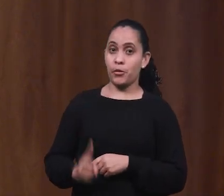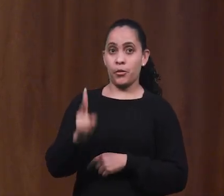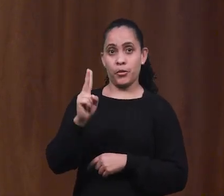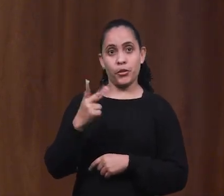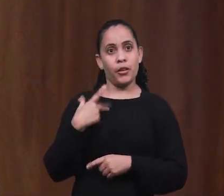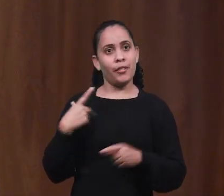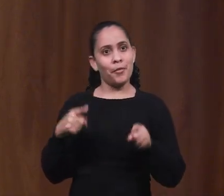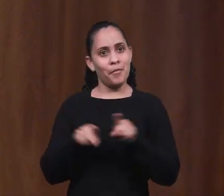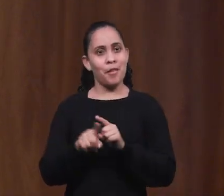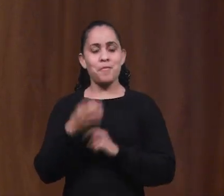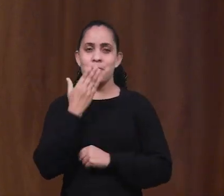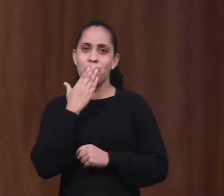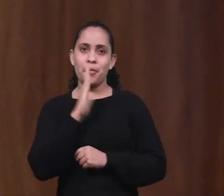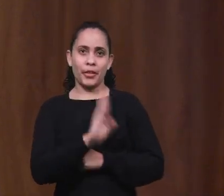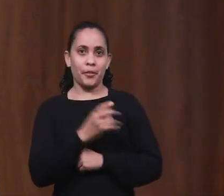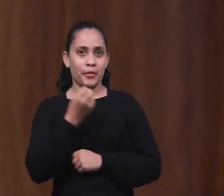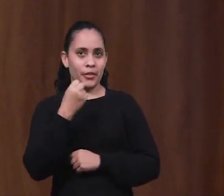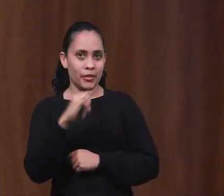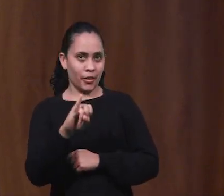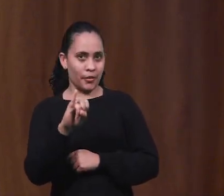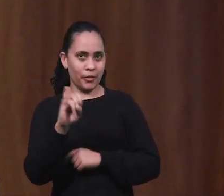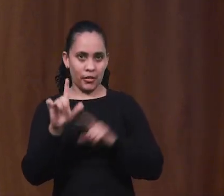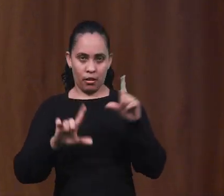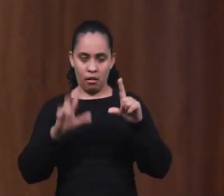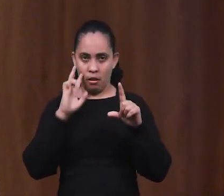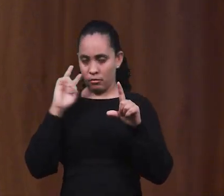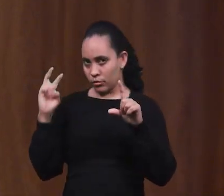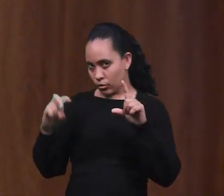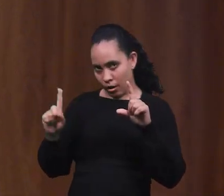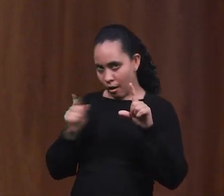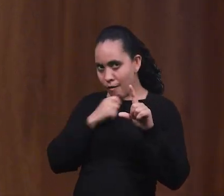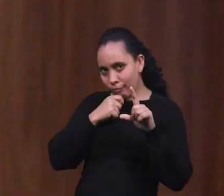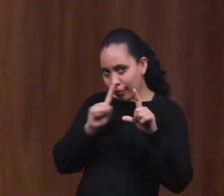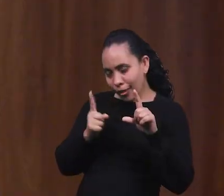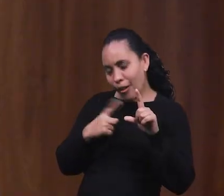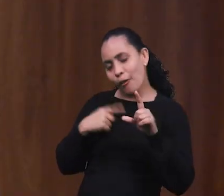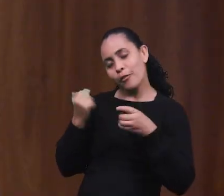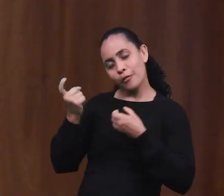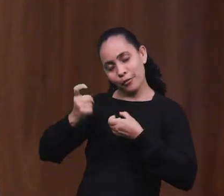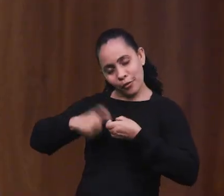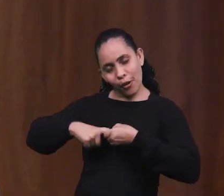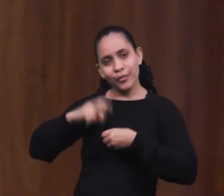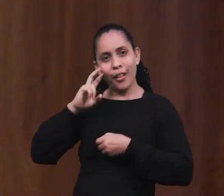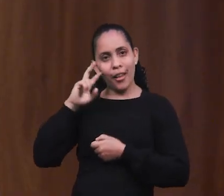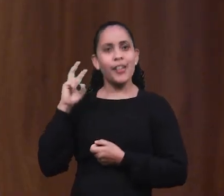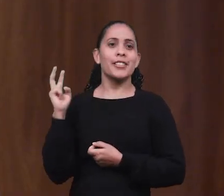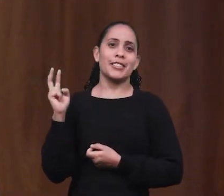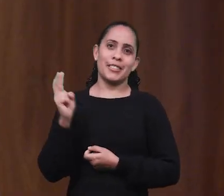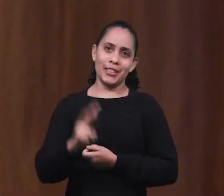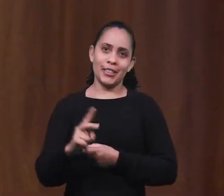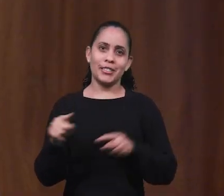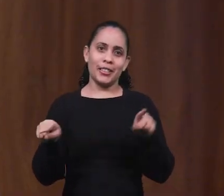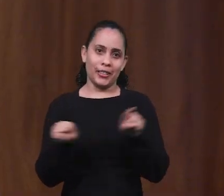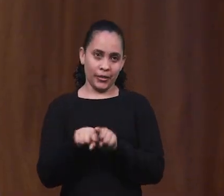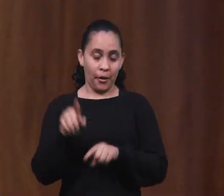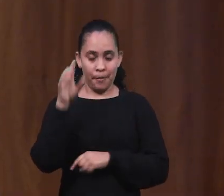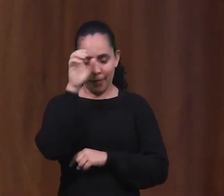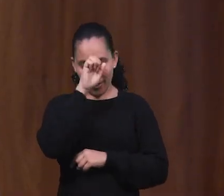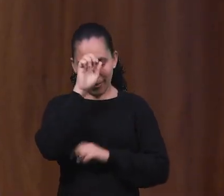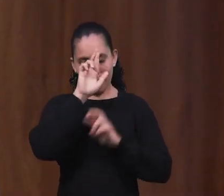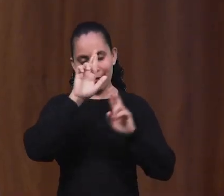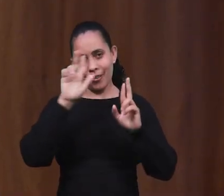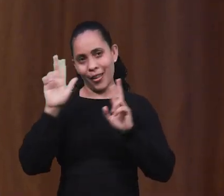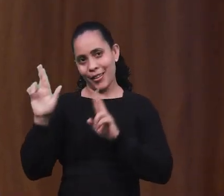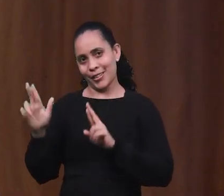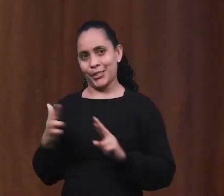como prometemos. Se você não assistiu o episódio anterior, volta lá, assiste, porque lá você já vai aprender muita